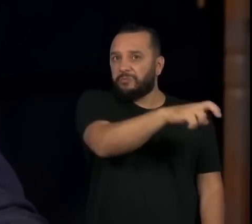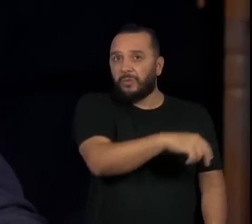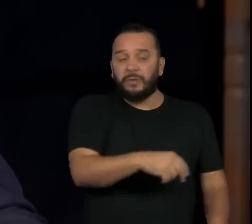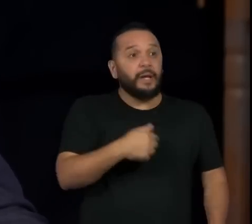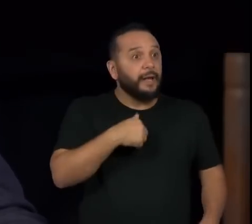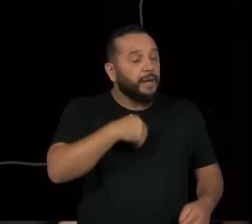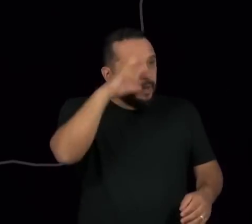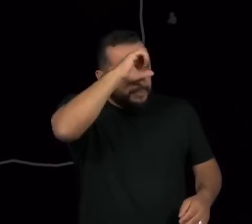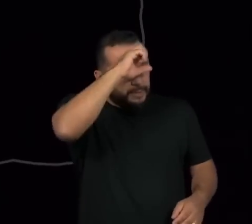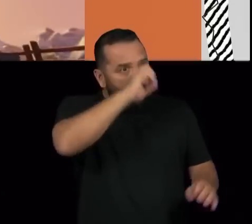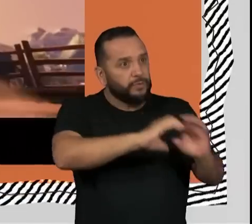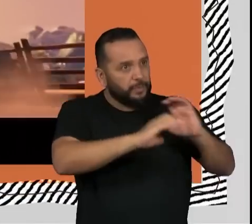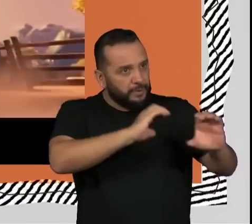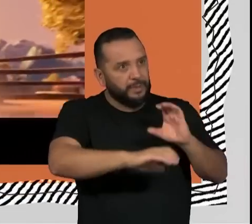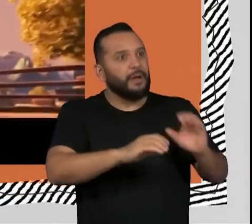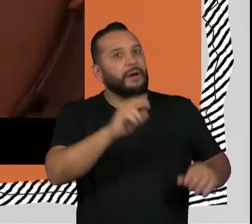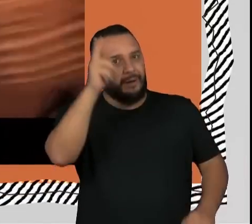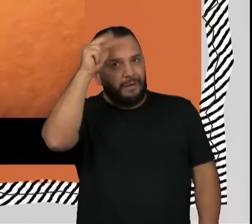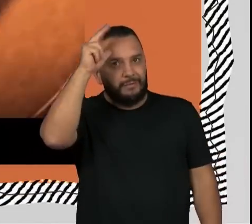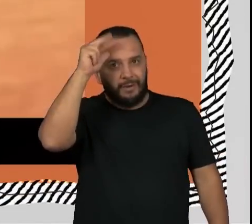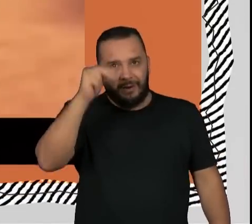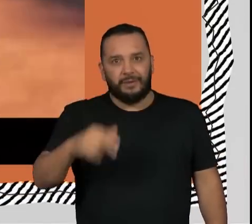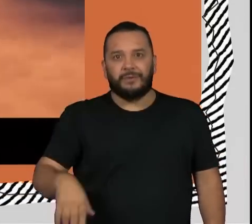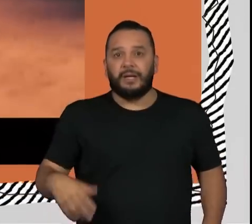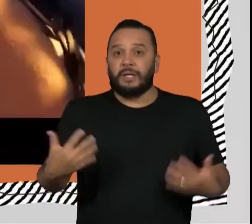com os cavalos.